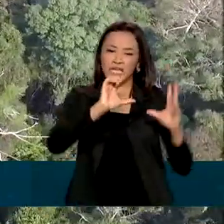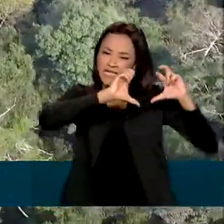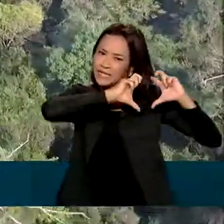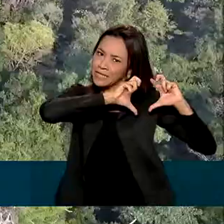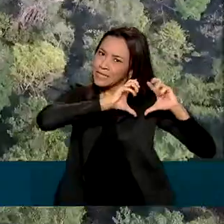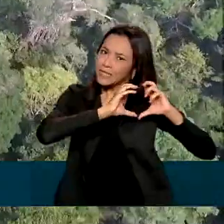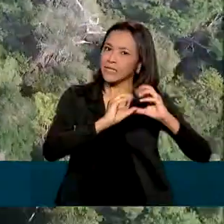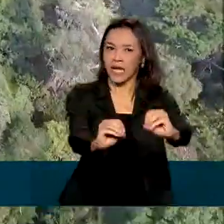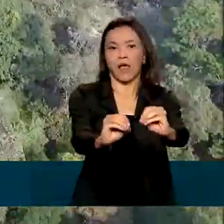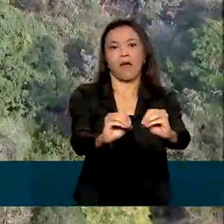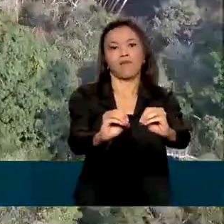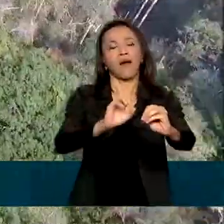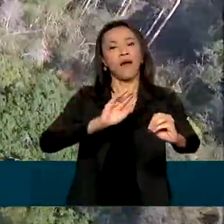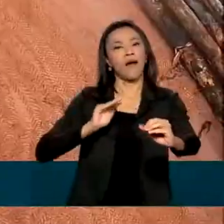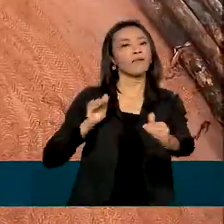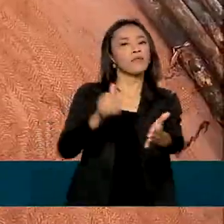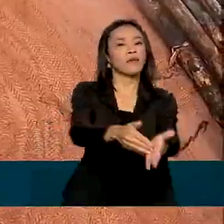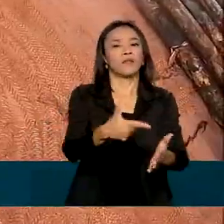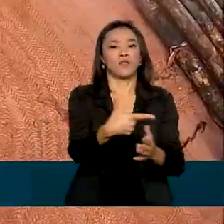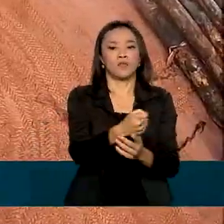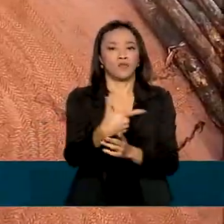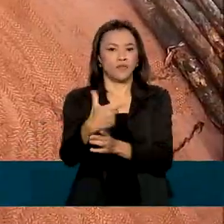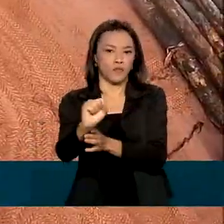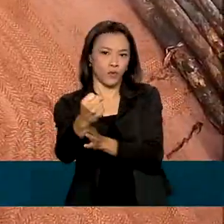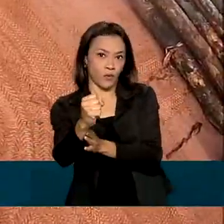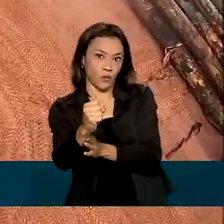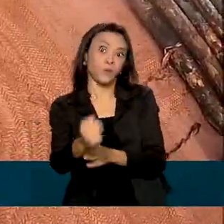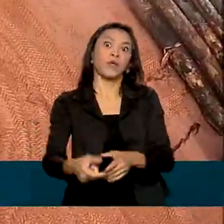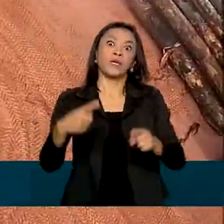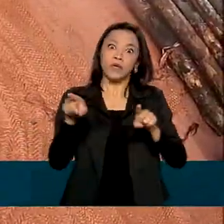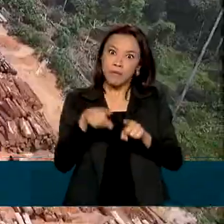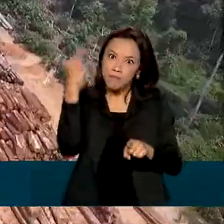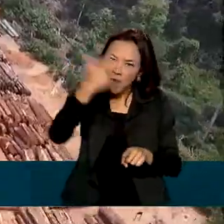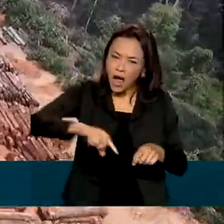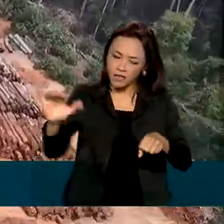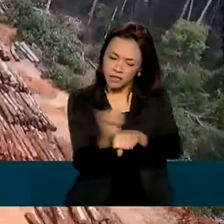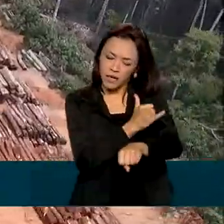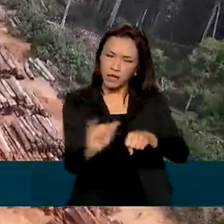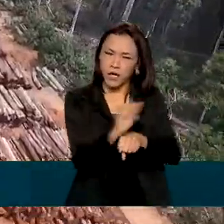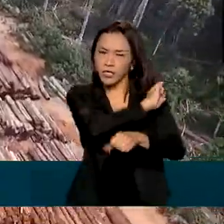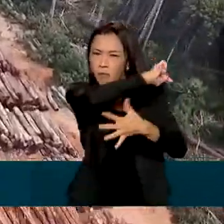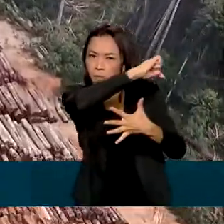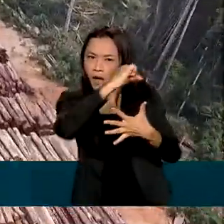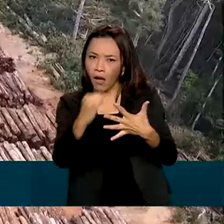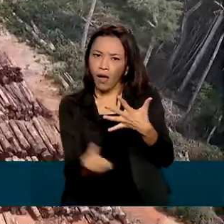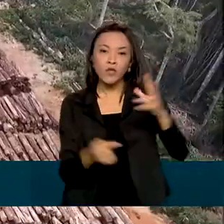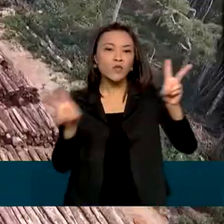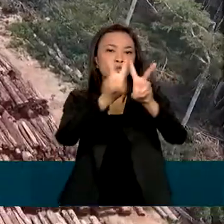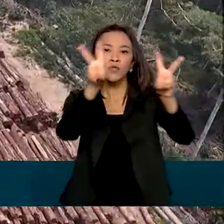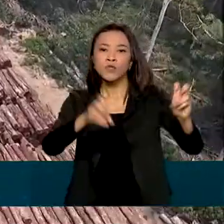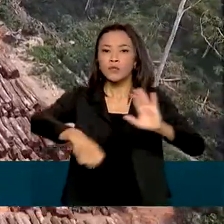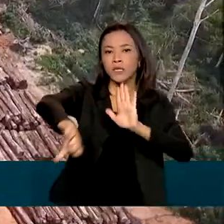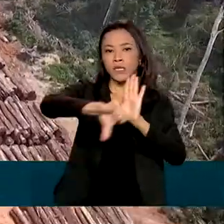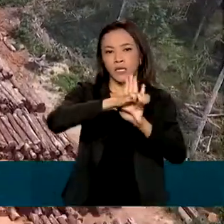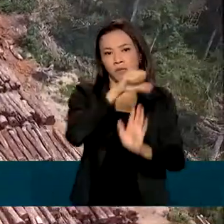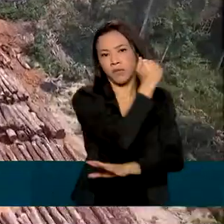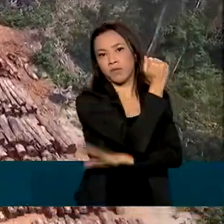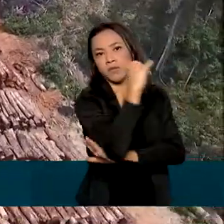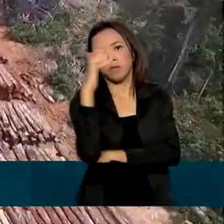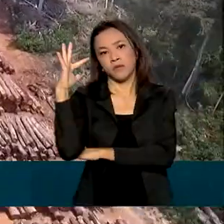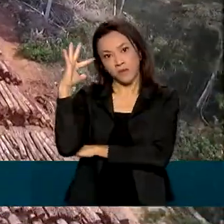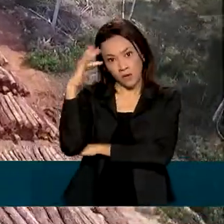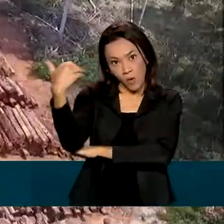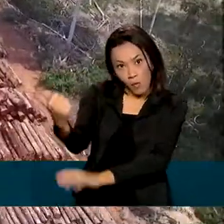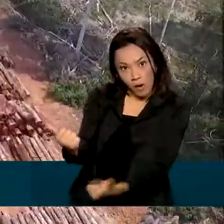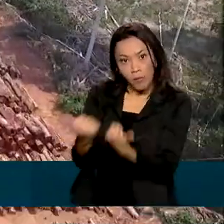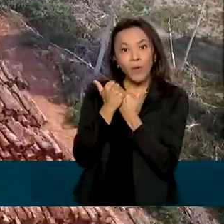desmatamento até 2028 e ampliar as ações de combate aos crimes ambientais com maior integração das